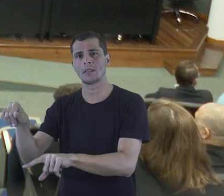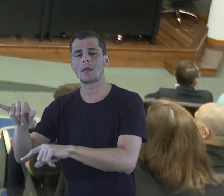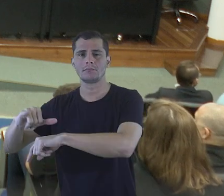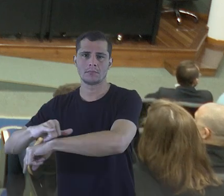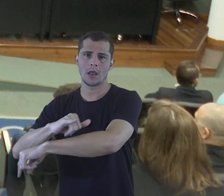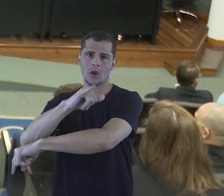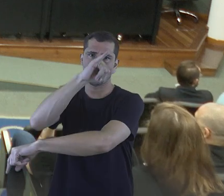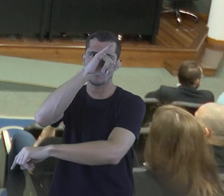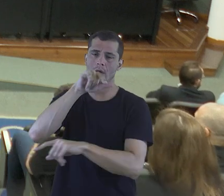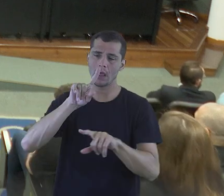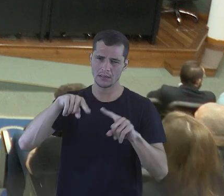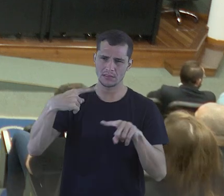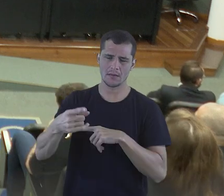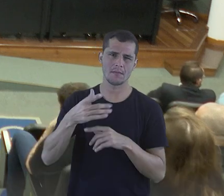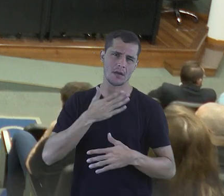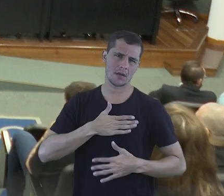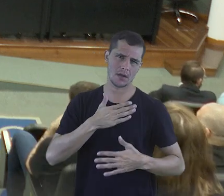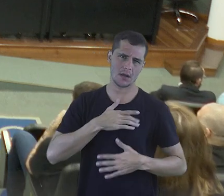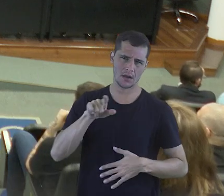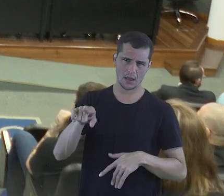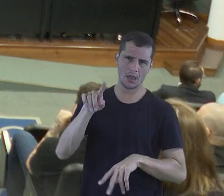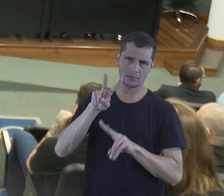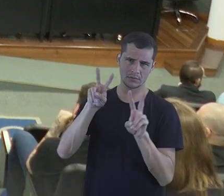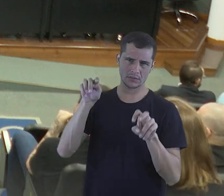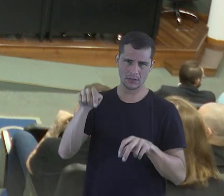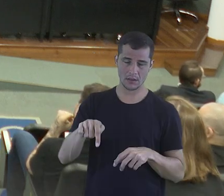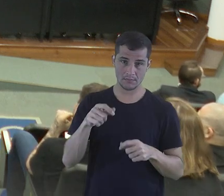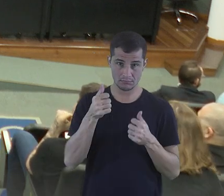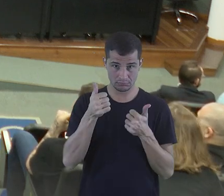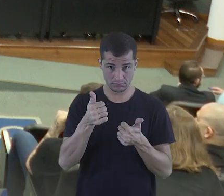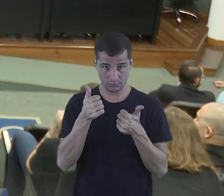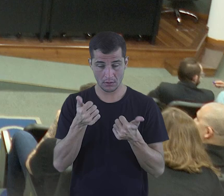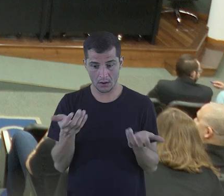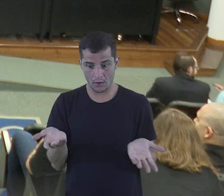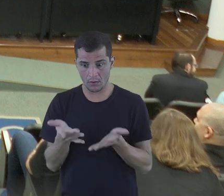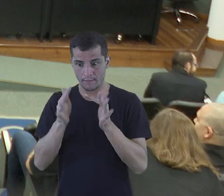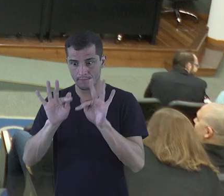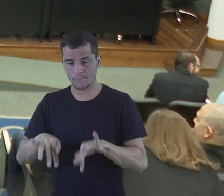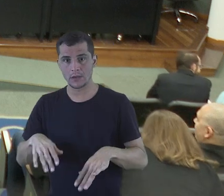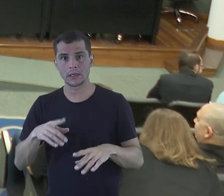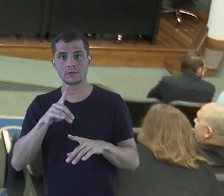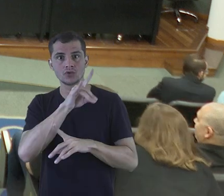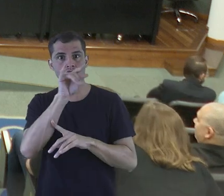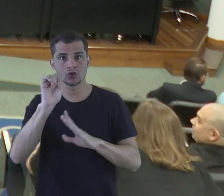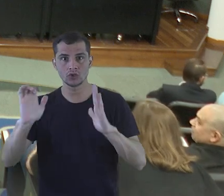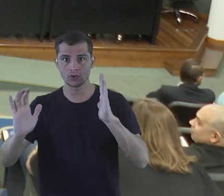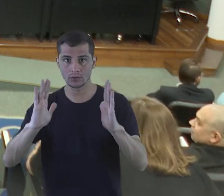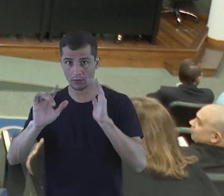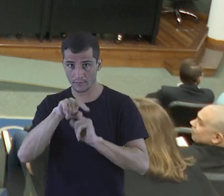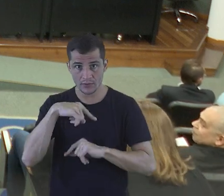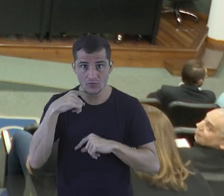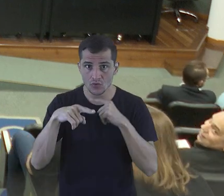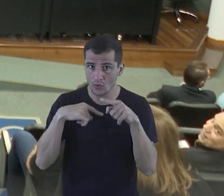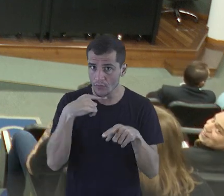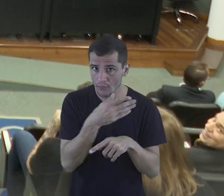a gente trata disso aqui com mais calma pode ser? legal pessoal final do dia de hoje alguma dúvida?